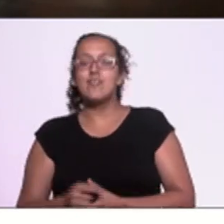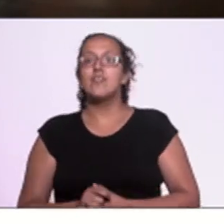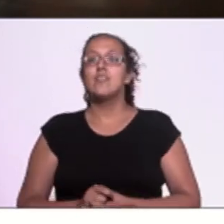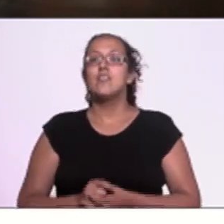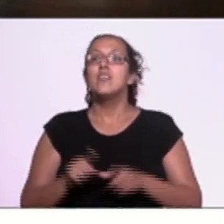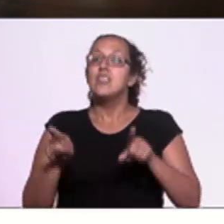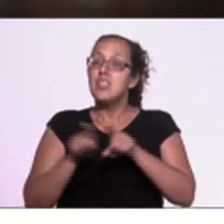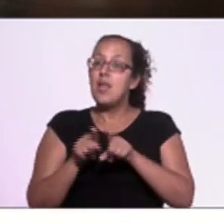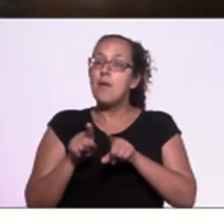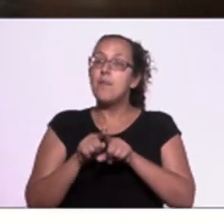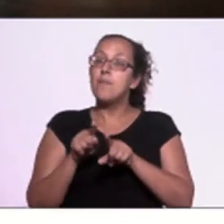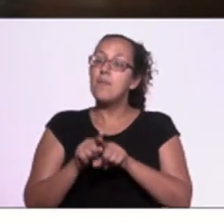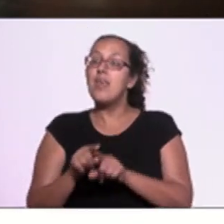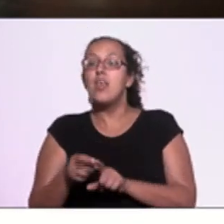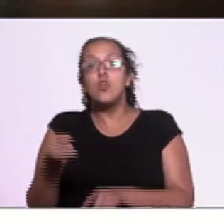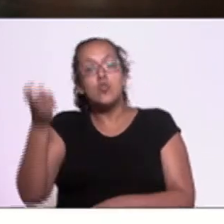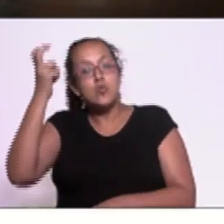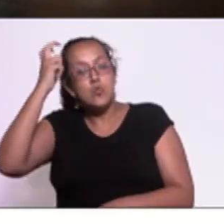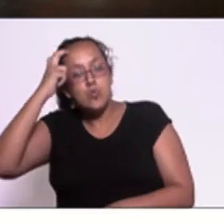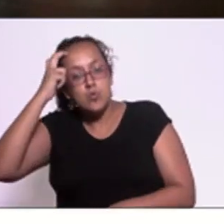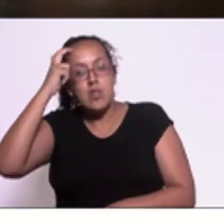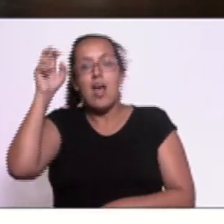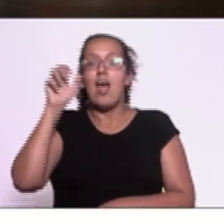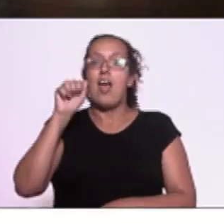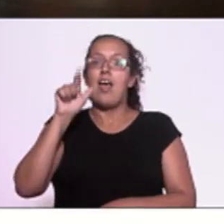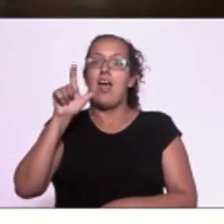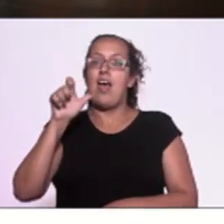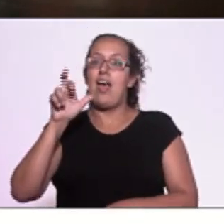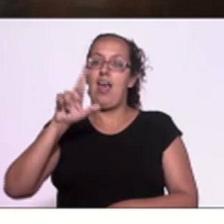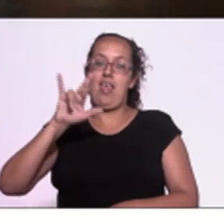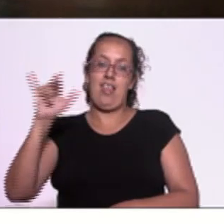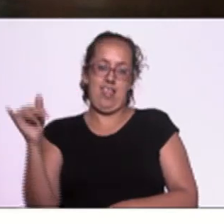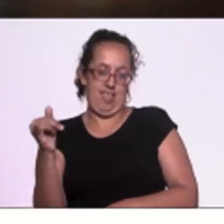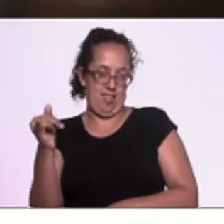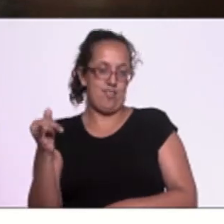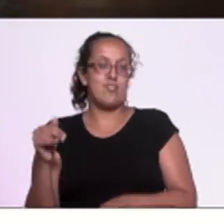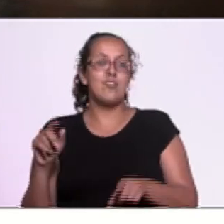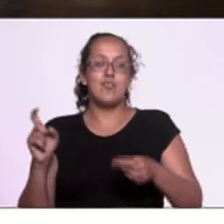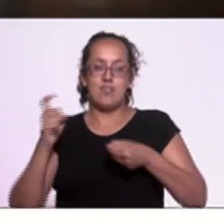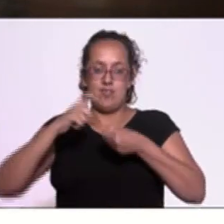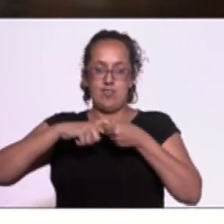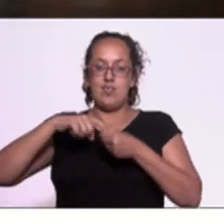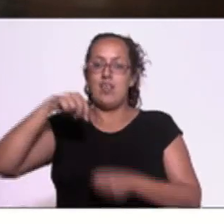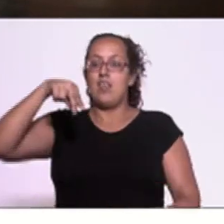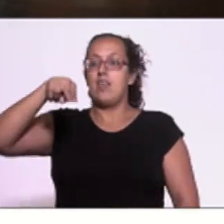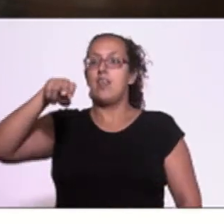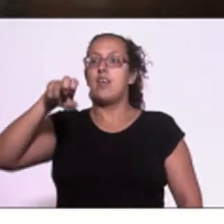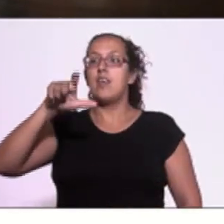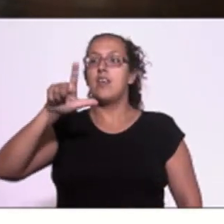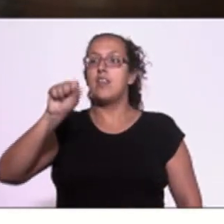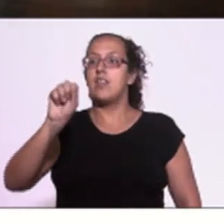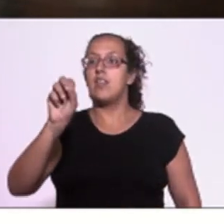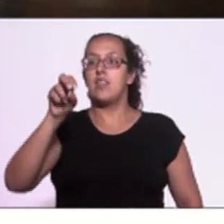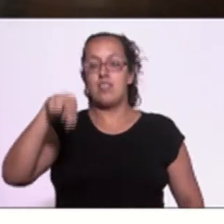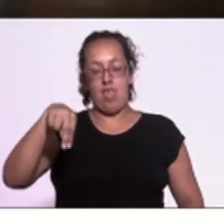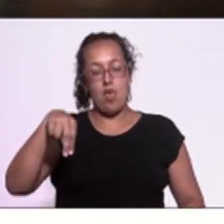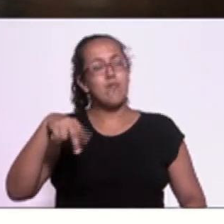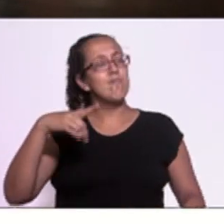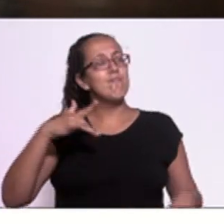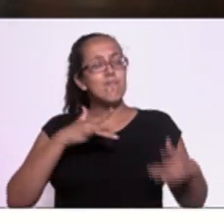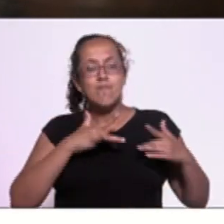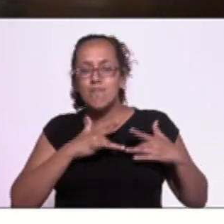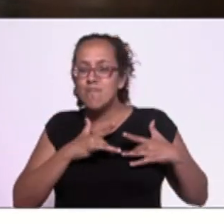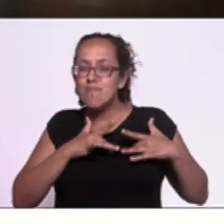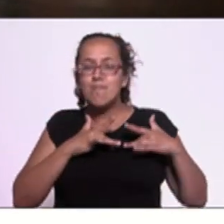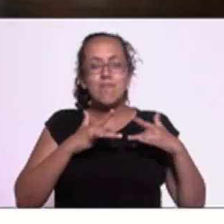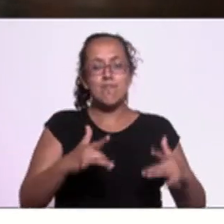Subsecretaria de Cultura da Alerj, em especial seu subdiretor, Nelson Freitas, que foi de uma gentileza